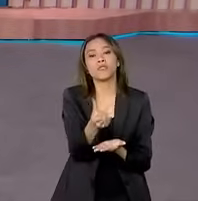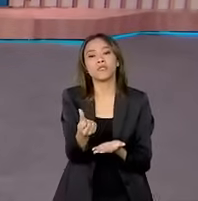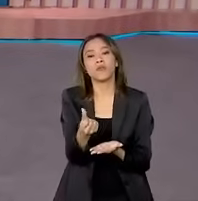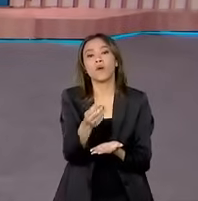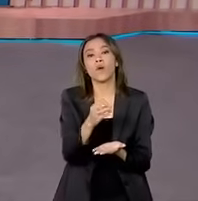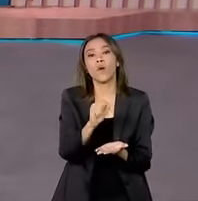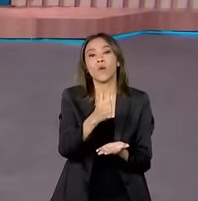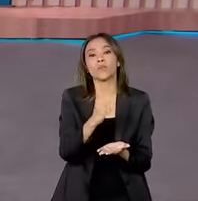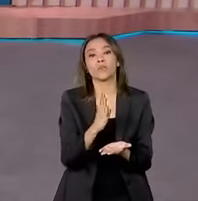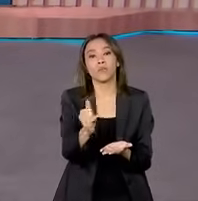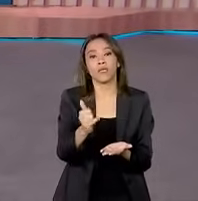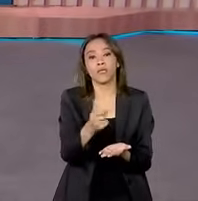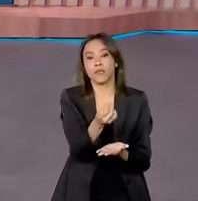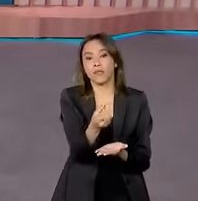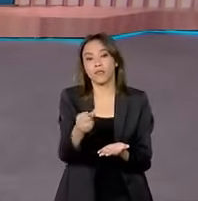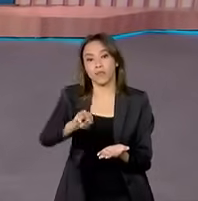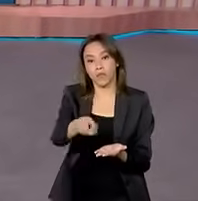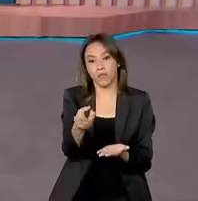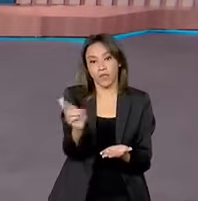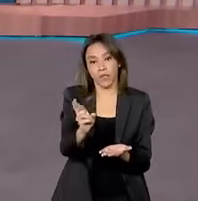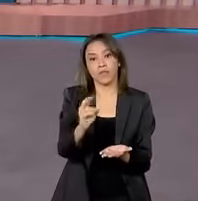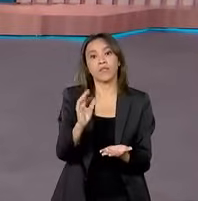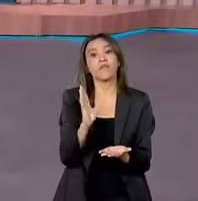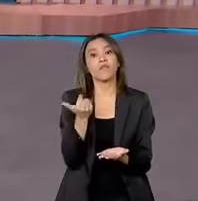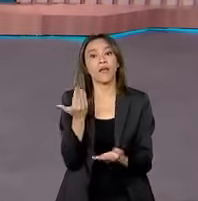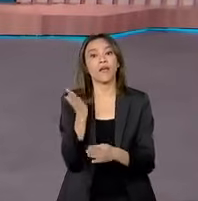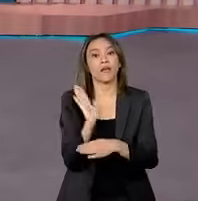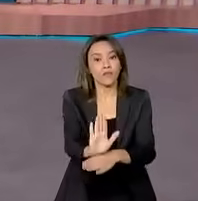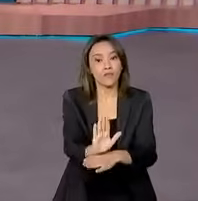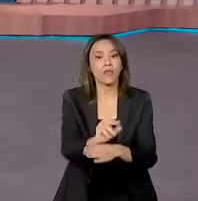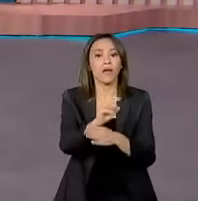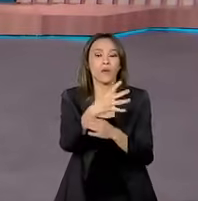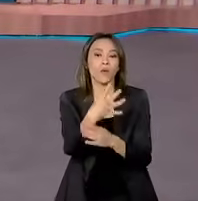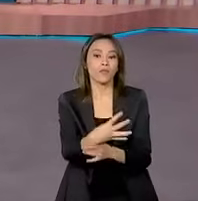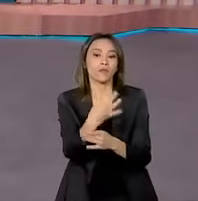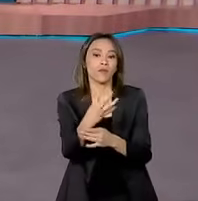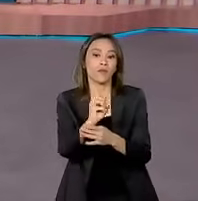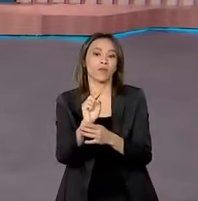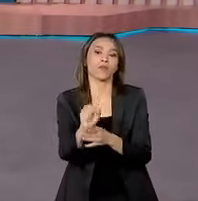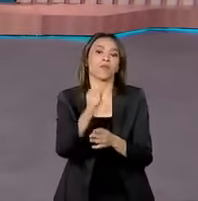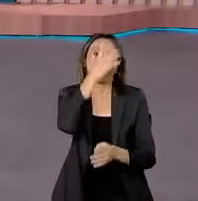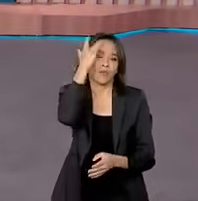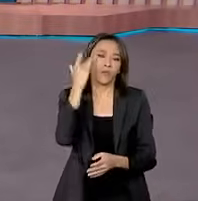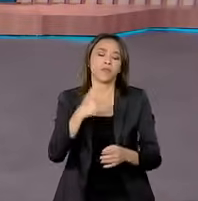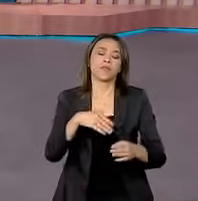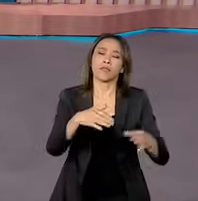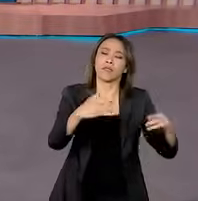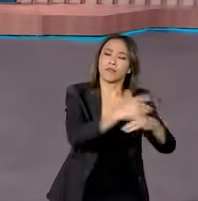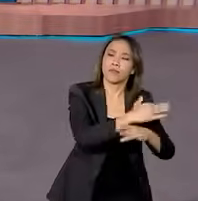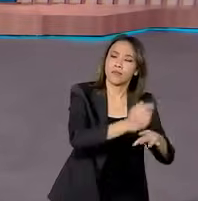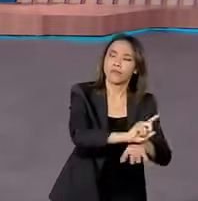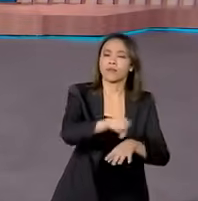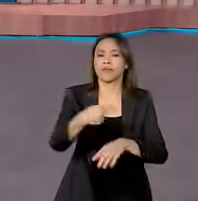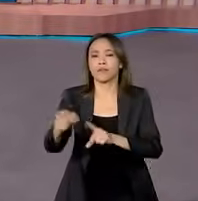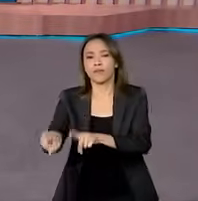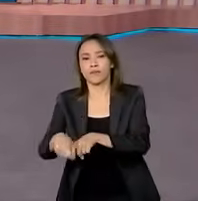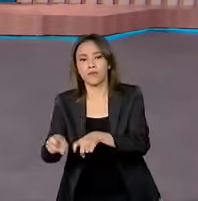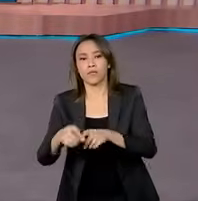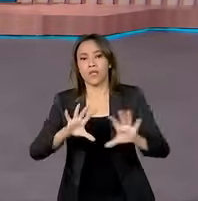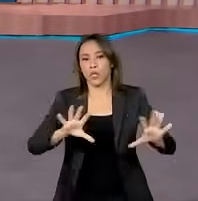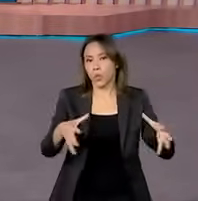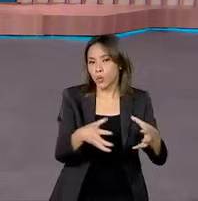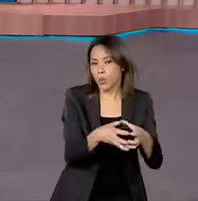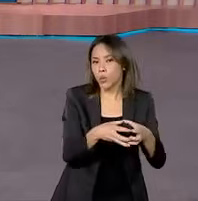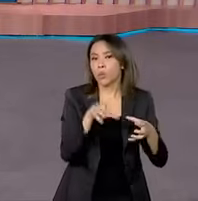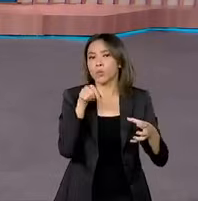vai atender mais de 440 mil pessoas em áreas rurais e urbanas, como comunidades tradicionais, grupos